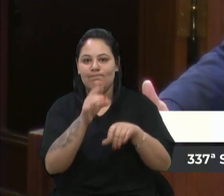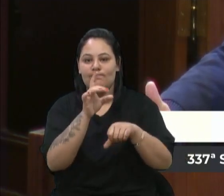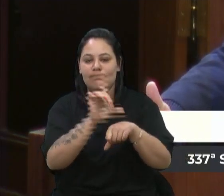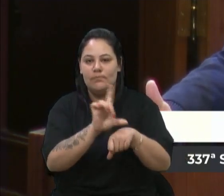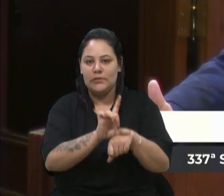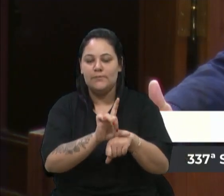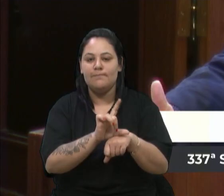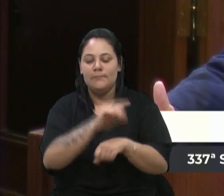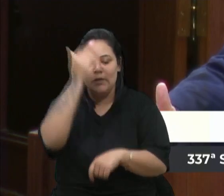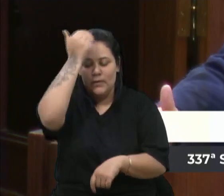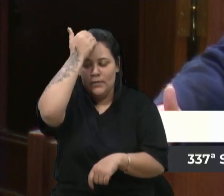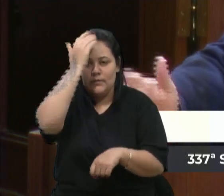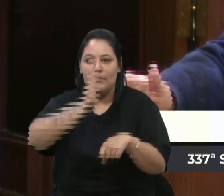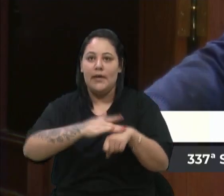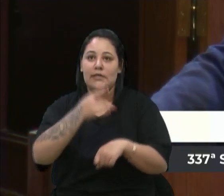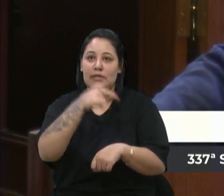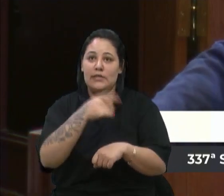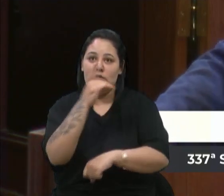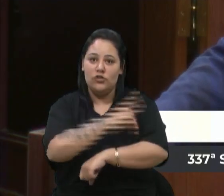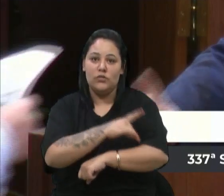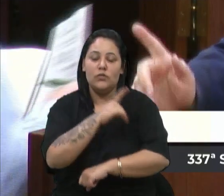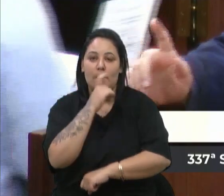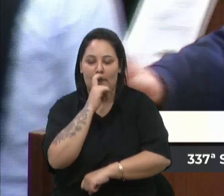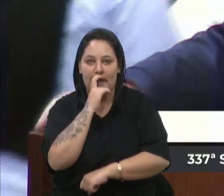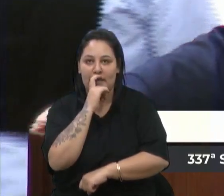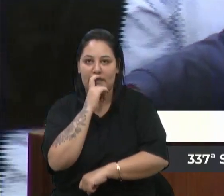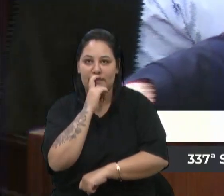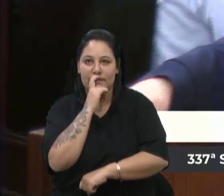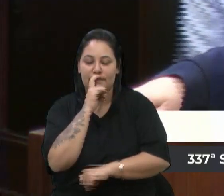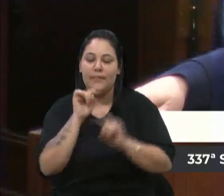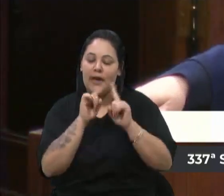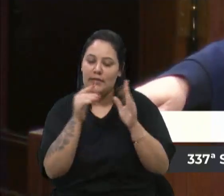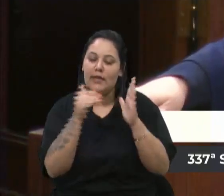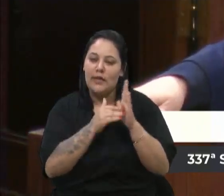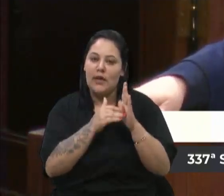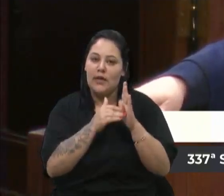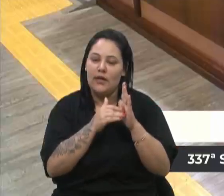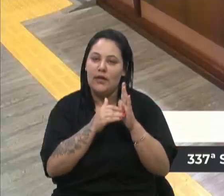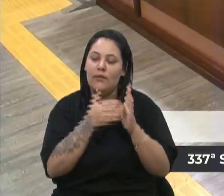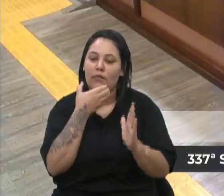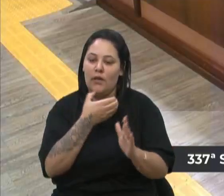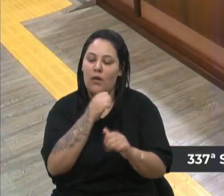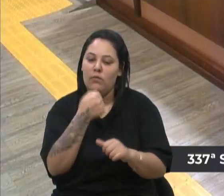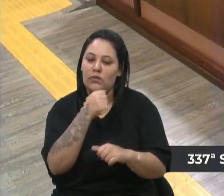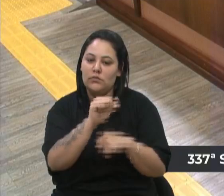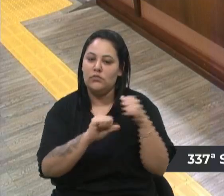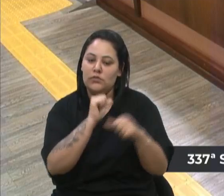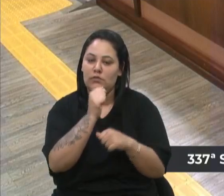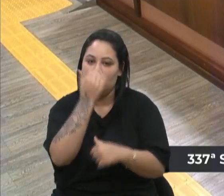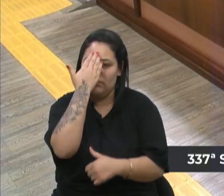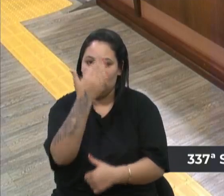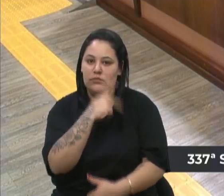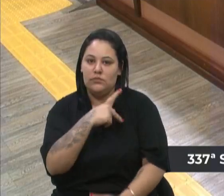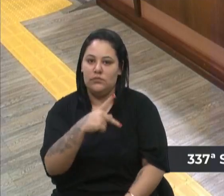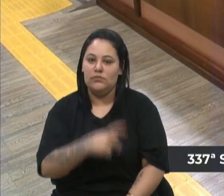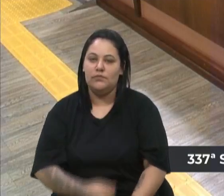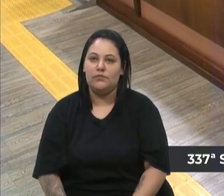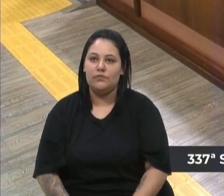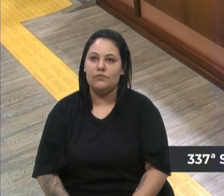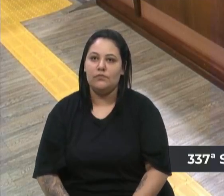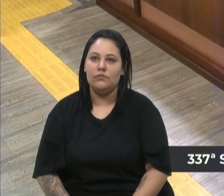dos Pais vai ser assim, mas para o Natal, a data do Natal, tem que mudar isso aí. Obrigado, senhor presidente. Obrigado. Em